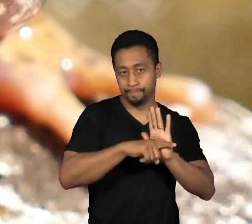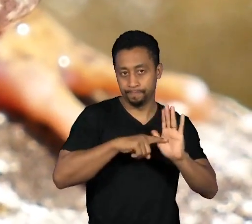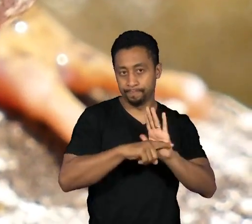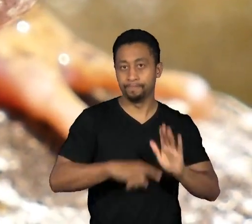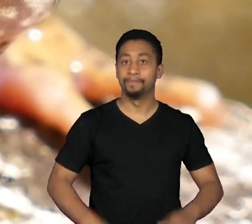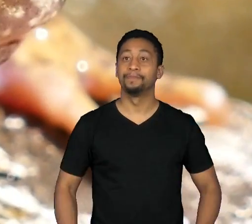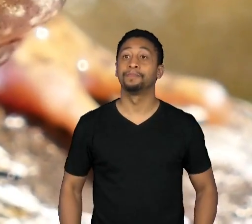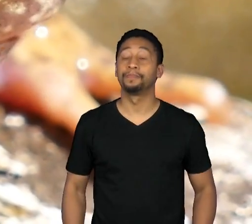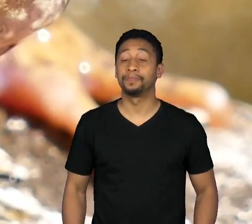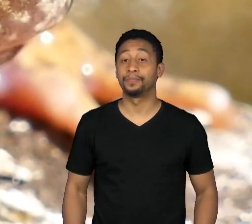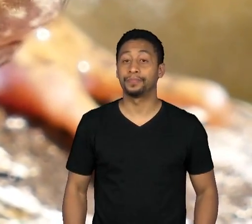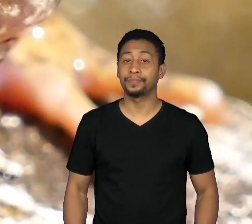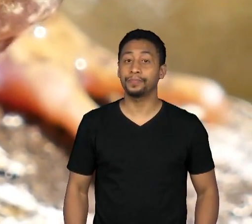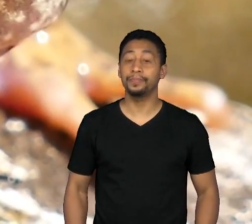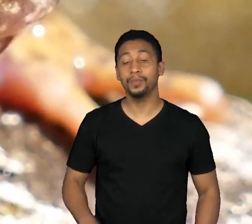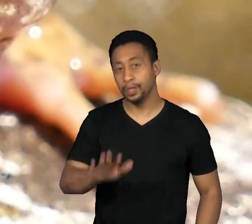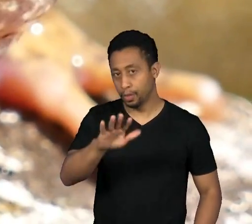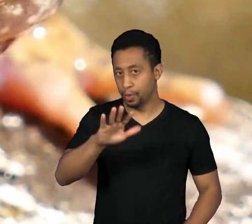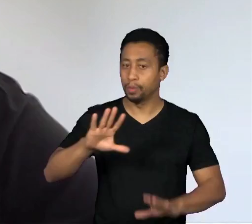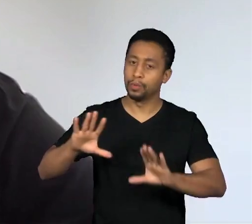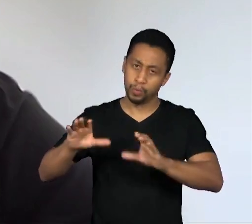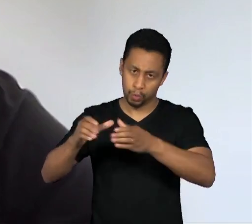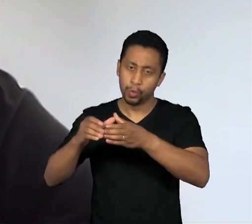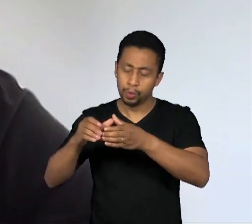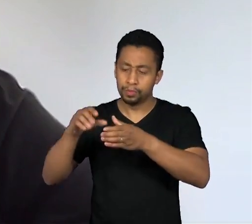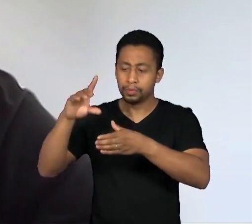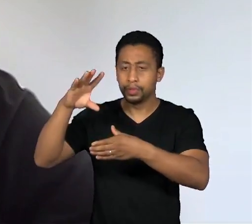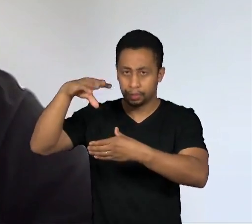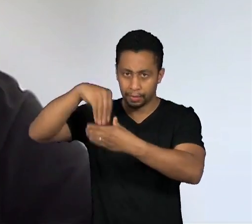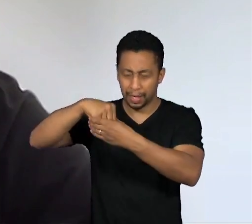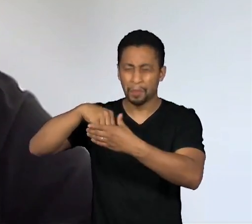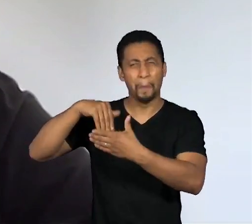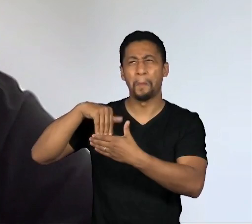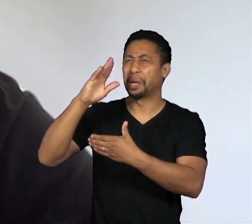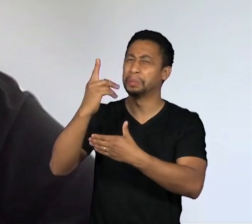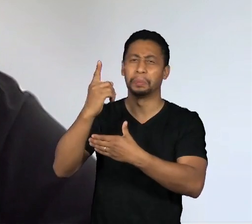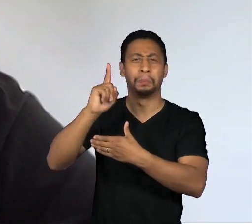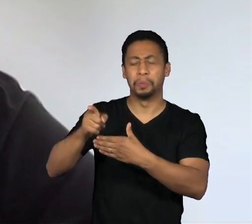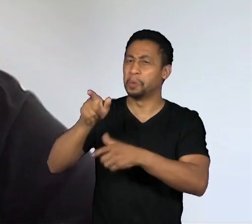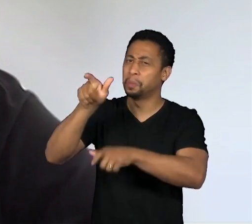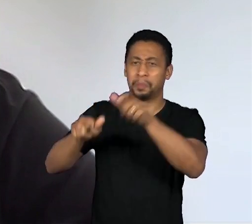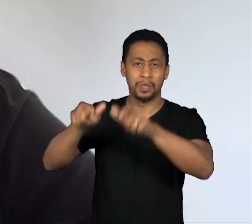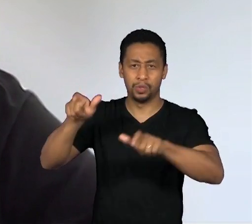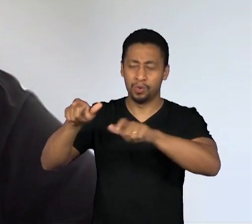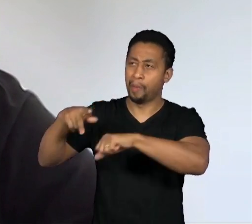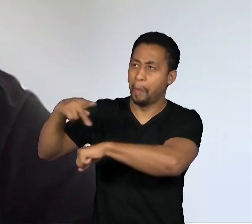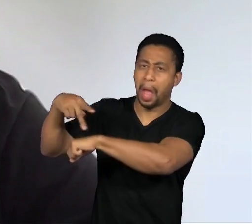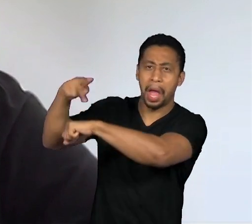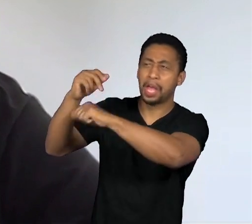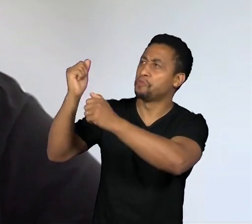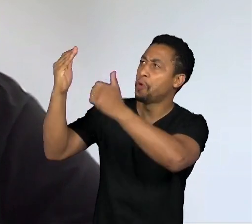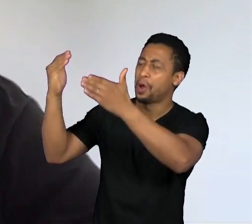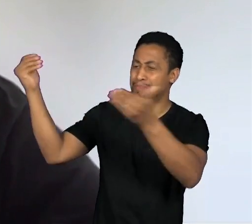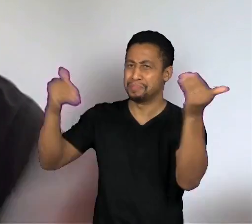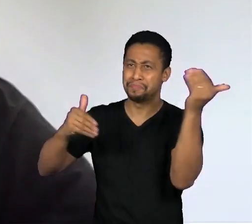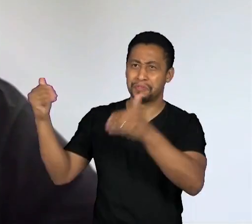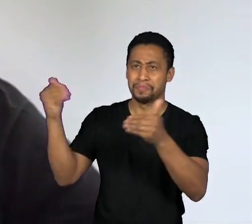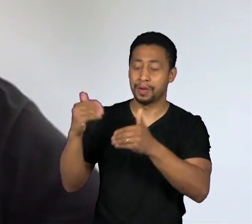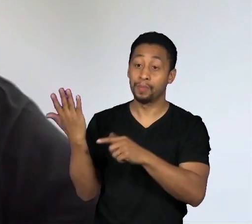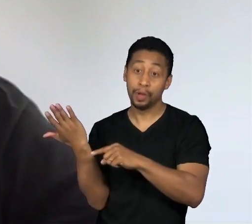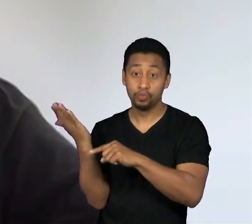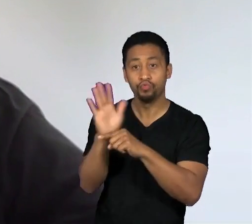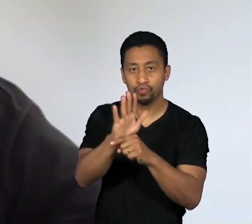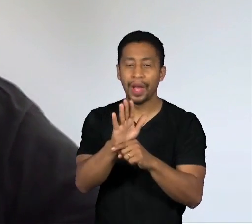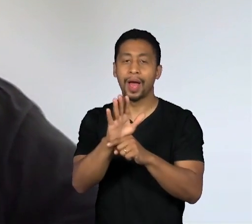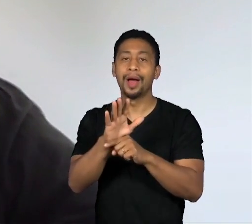gente contou com especialistas no mundo inteiro, então tem mais de 1.000 pessoas envolvidas para a produção das listas de